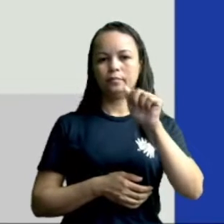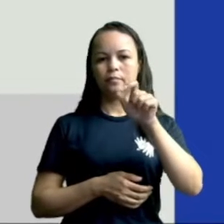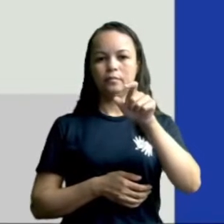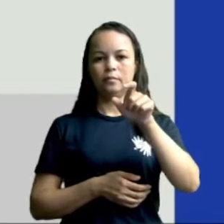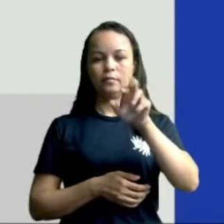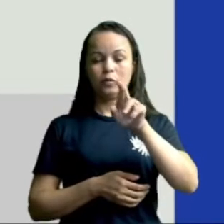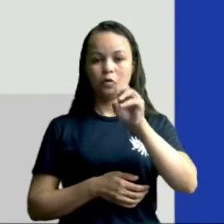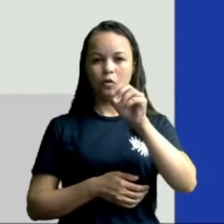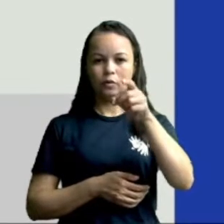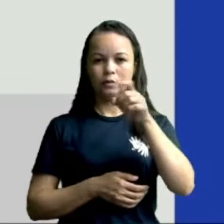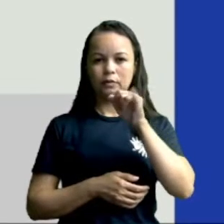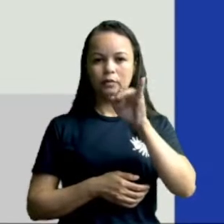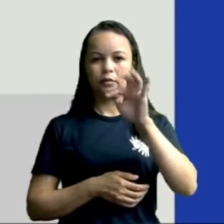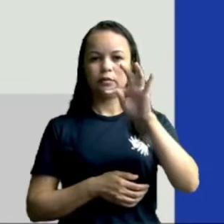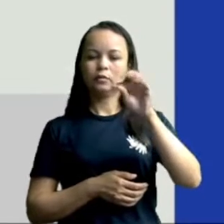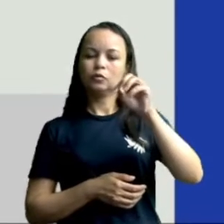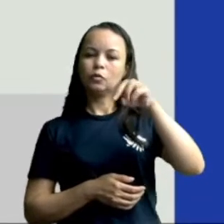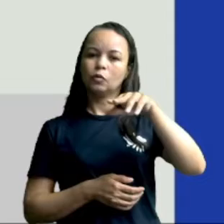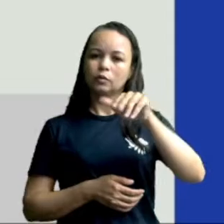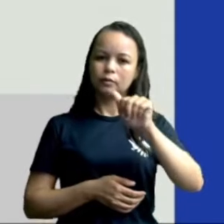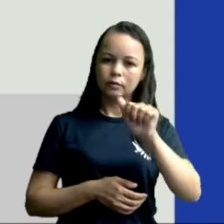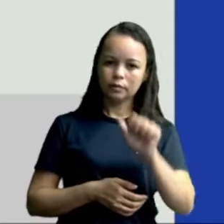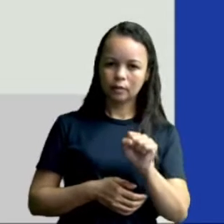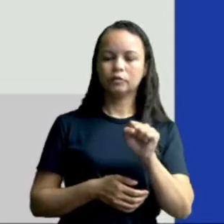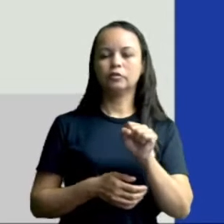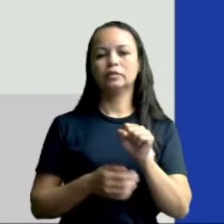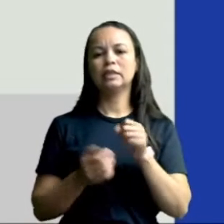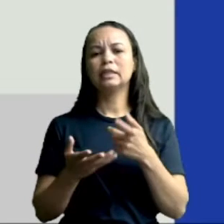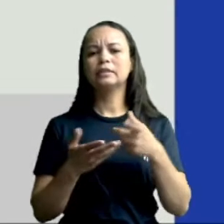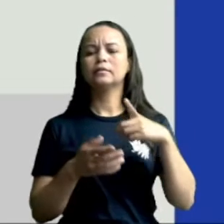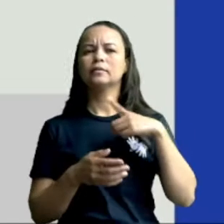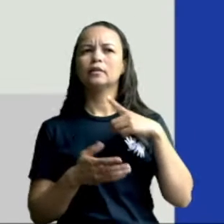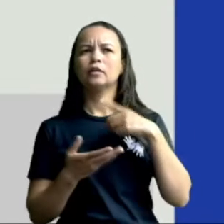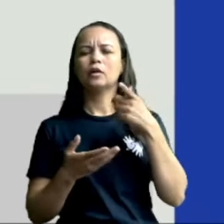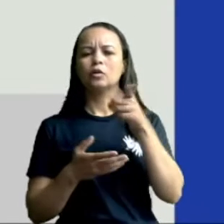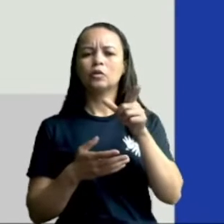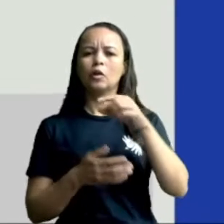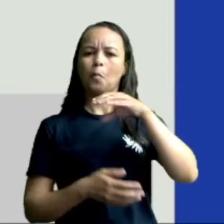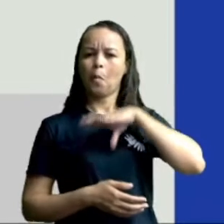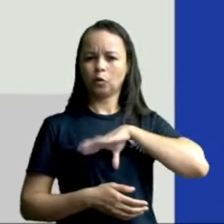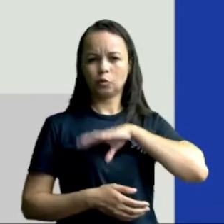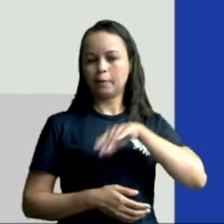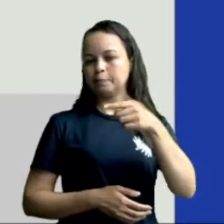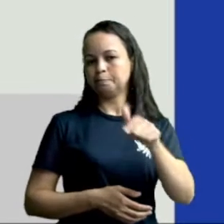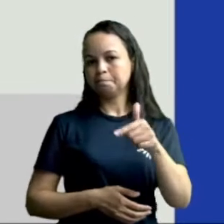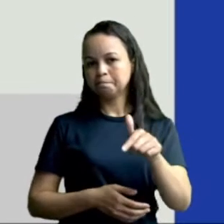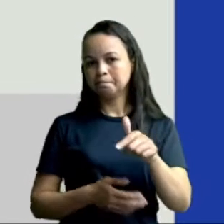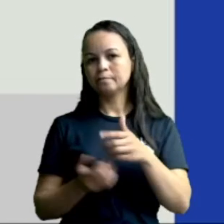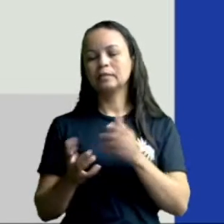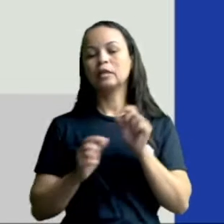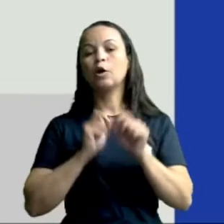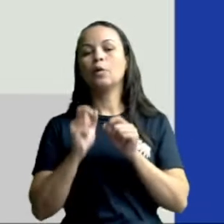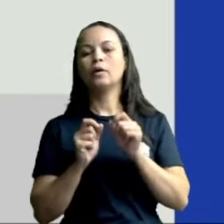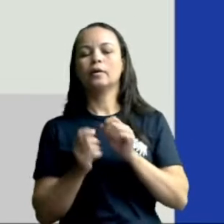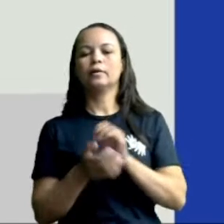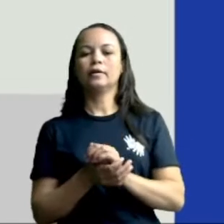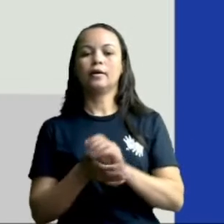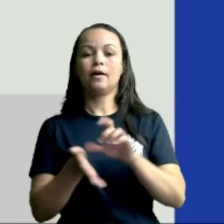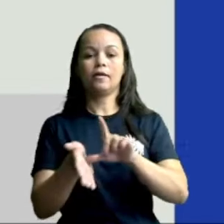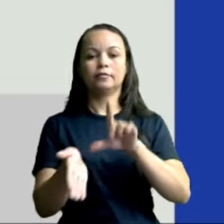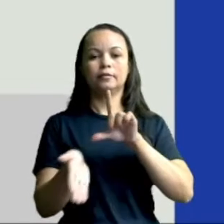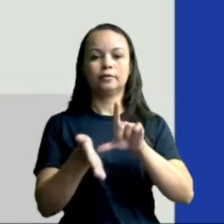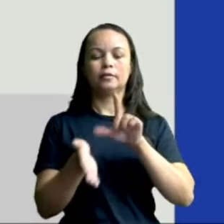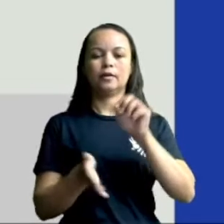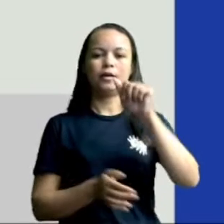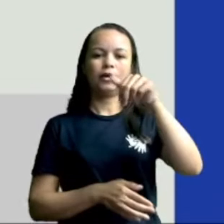proparoxítonas. E a gente tem as sobresdrúxulas, que a gente não tem em língua portuguesa, que é a anterior